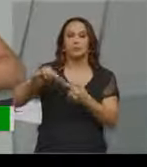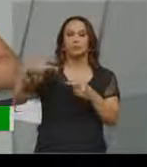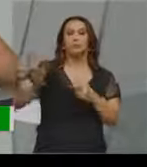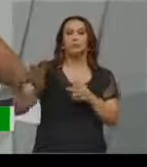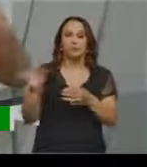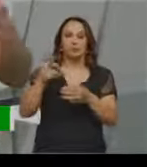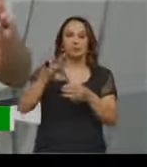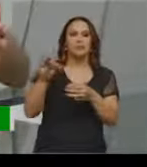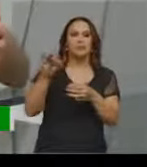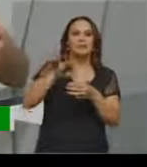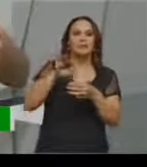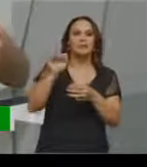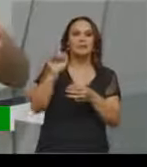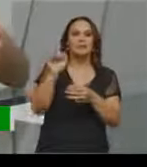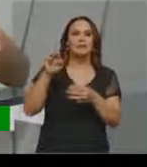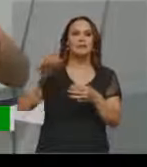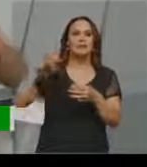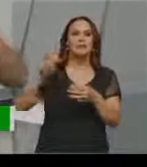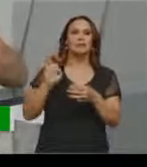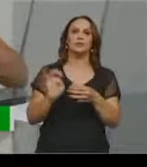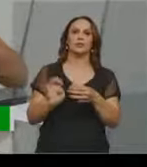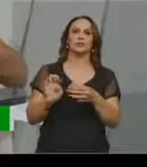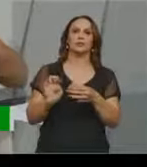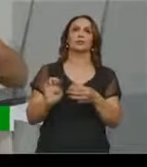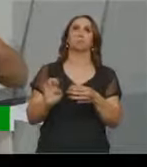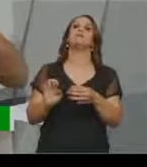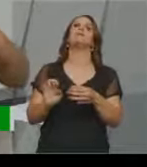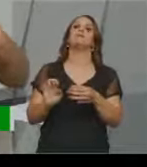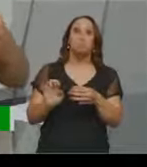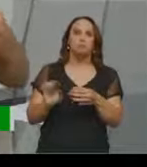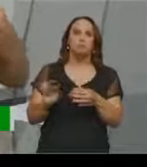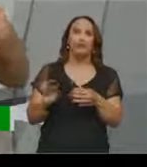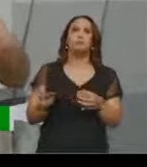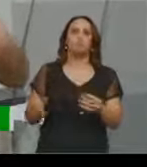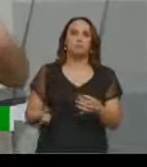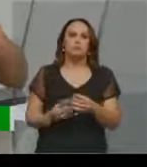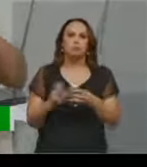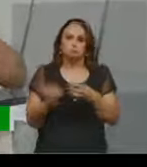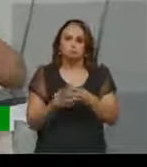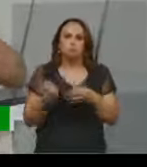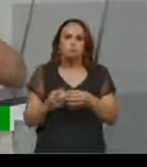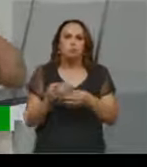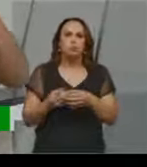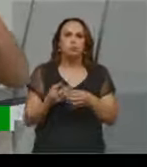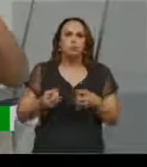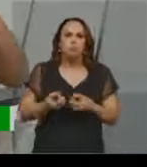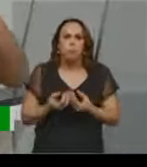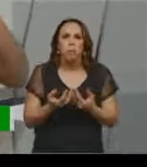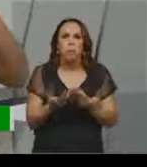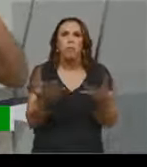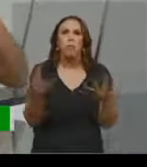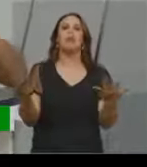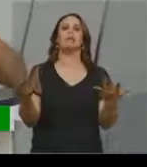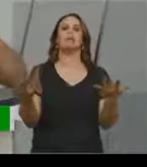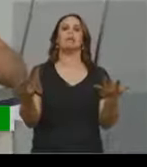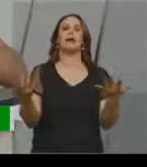possível termos essa quantidade de alimento. Nós sabemos que ela é uma produção grande, que ela não é totalmente